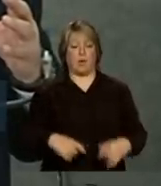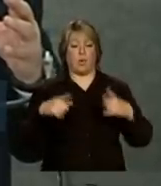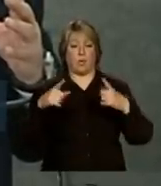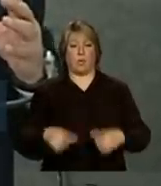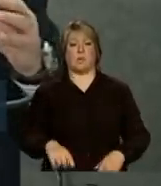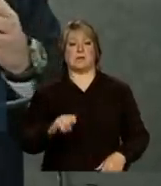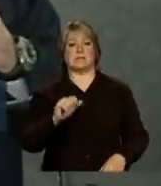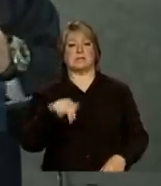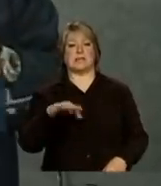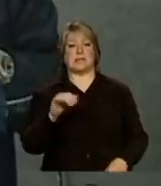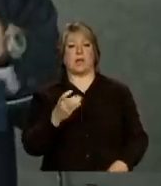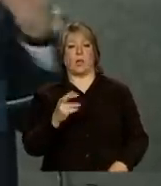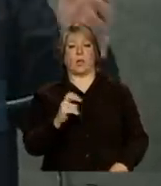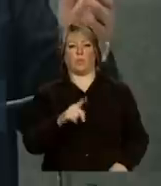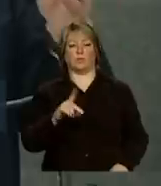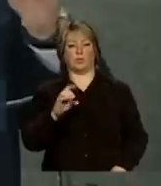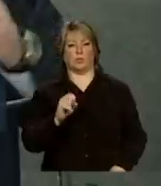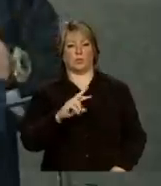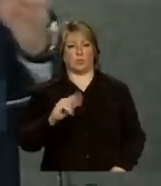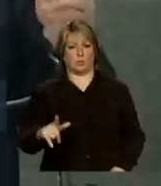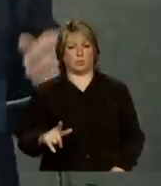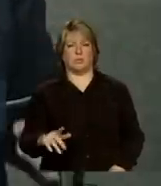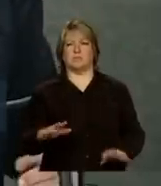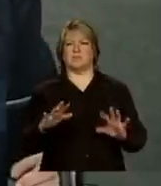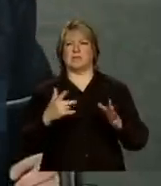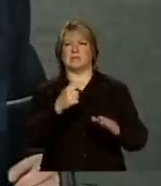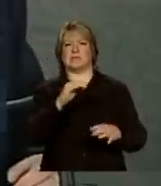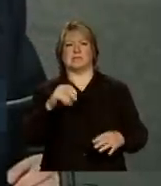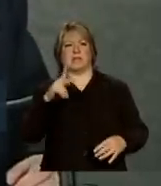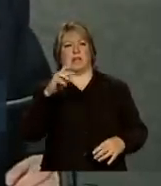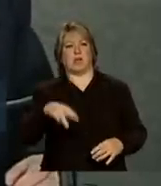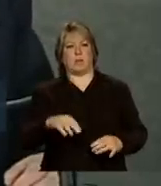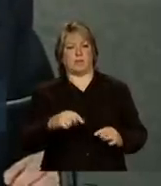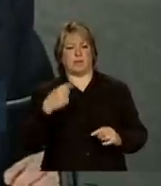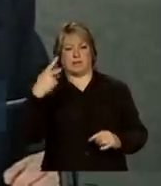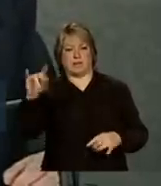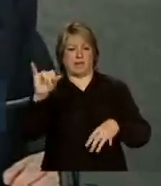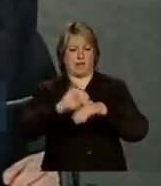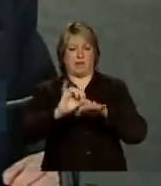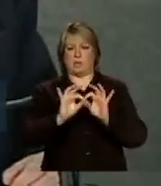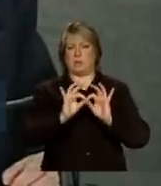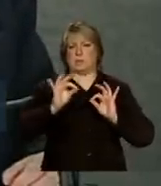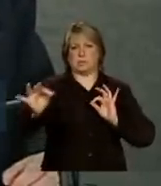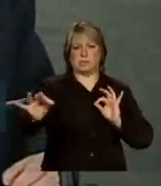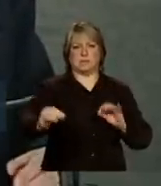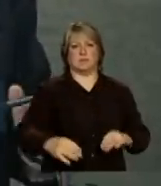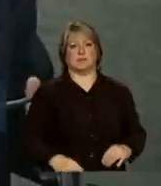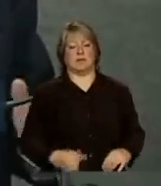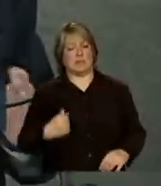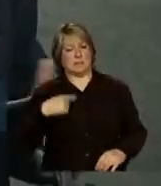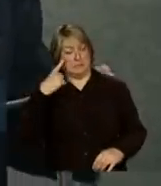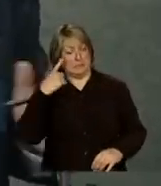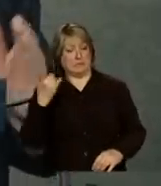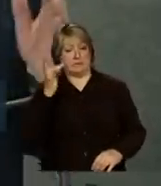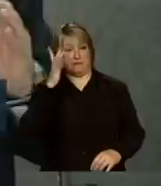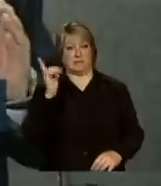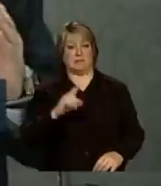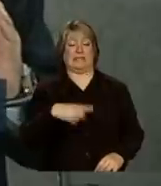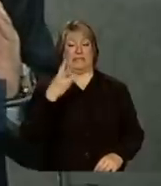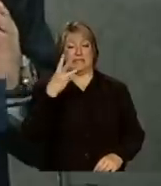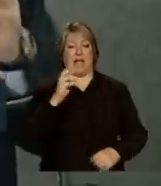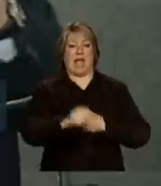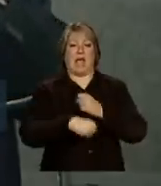Sul que fica a 700 km ainda da capital lá aí eu disse p mas não deve ser fácil pô três anos de